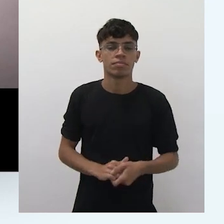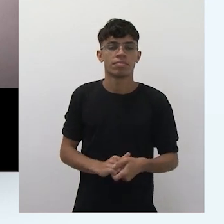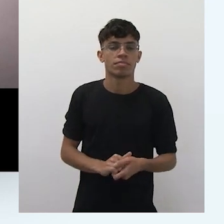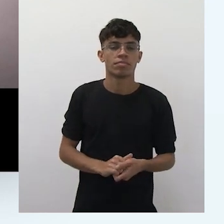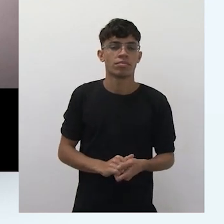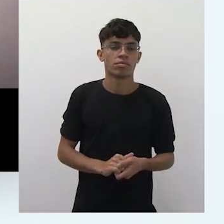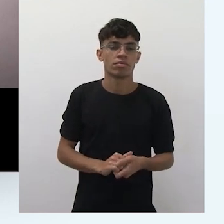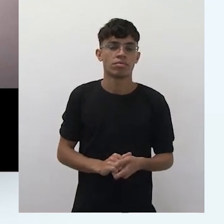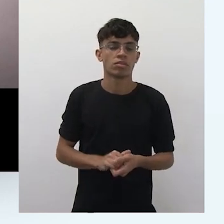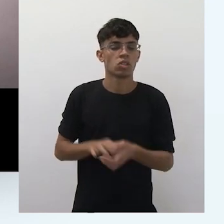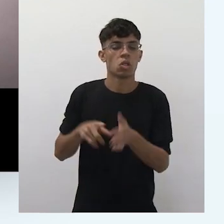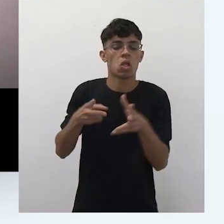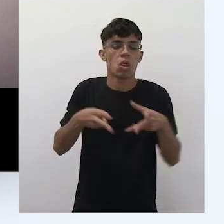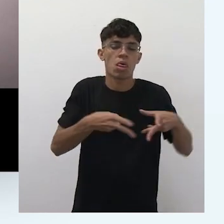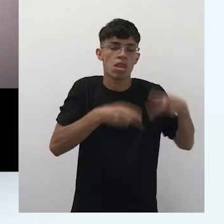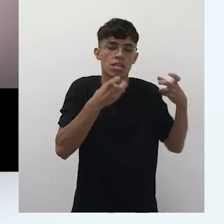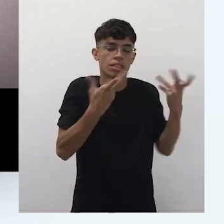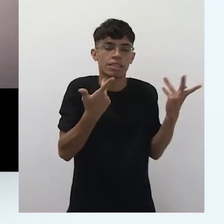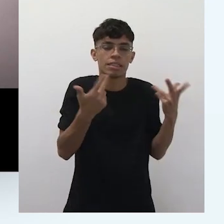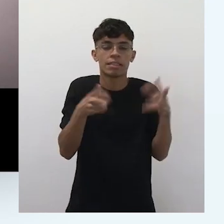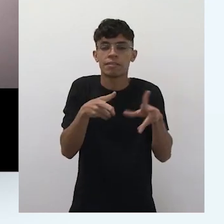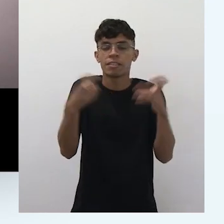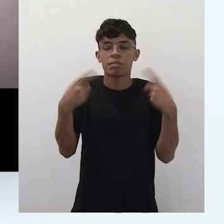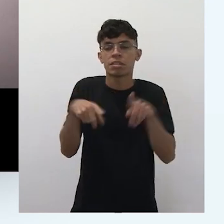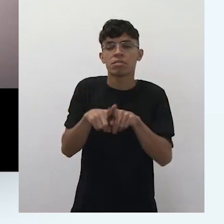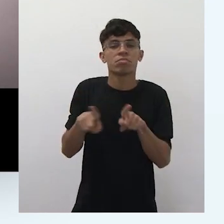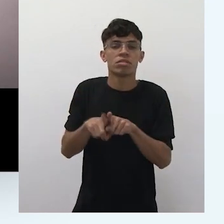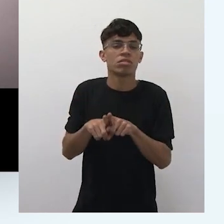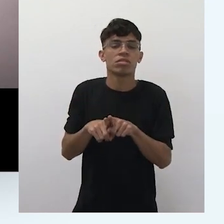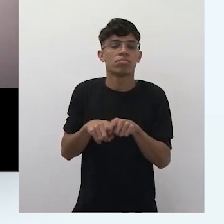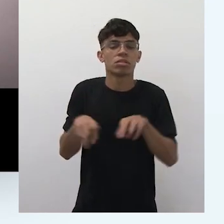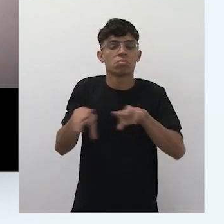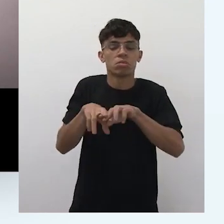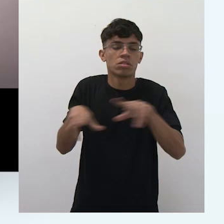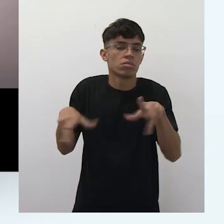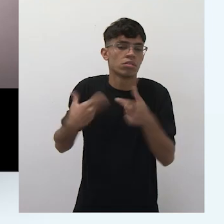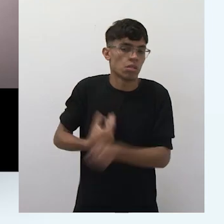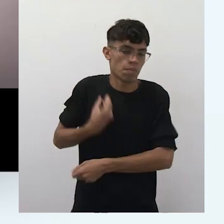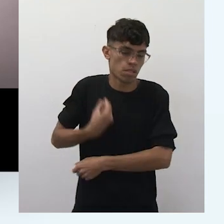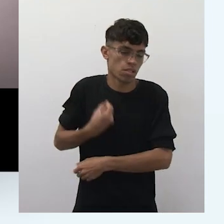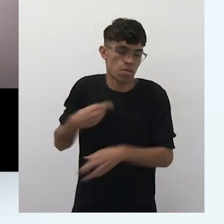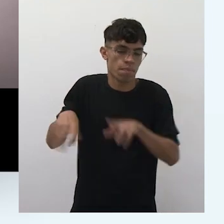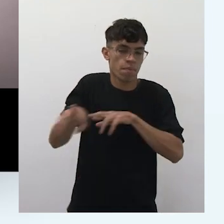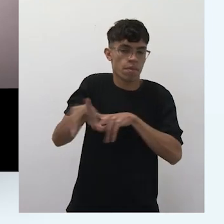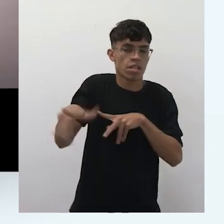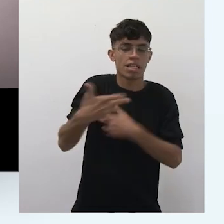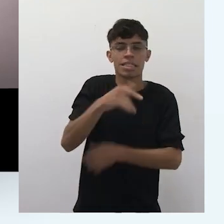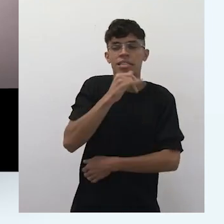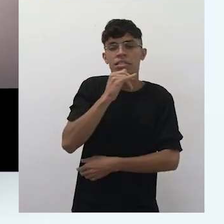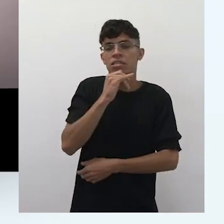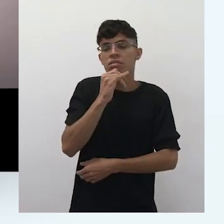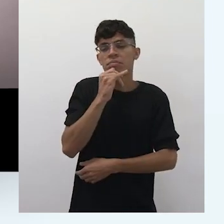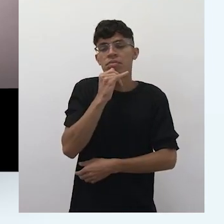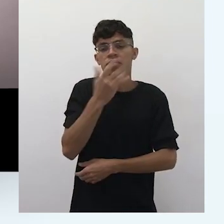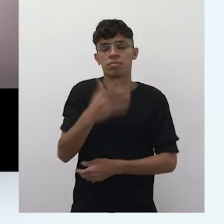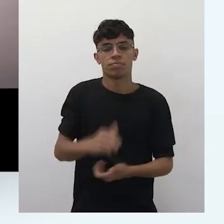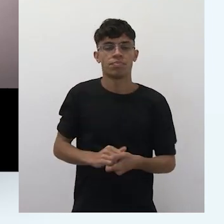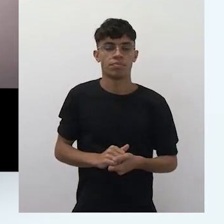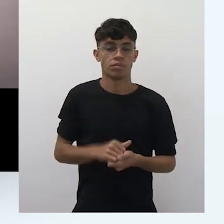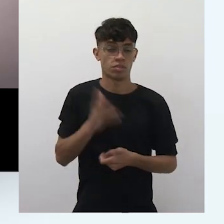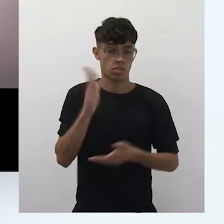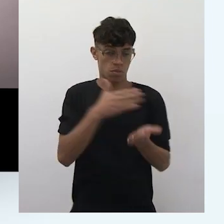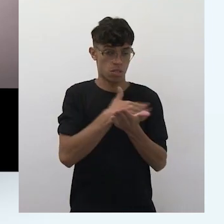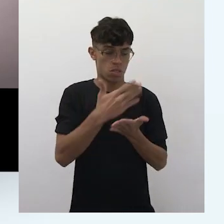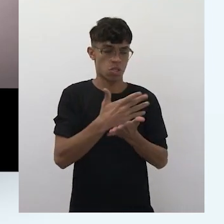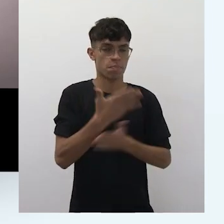gente pode explorar o que os identifica e, ao mesmo tempo, os diferencia. Pegando o exemplo que foi citado no começo, a